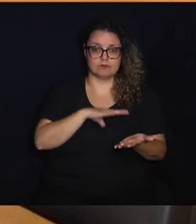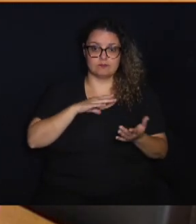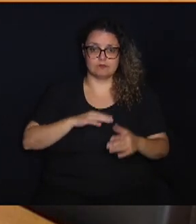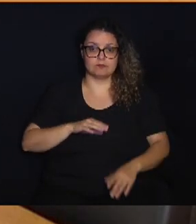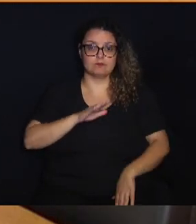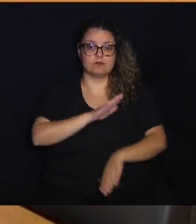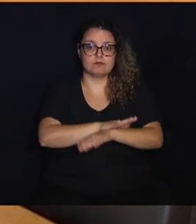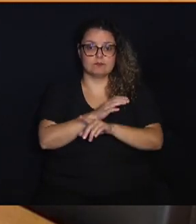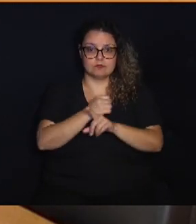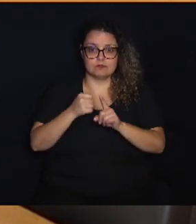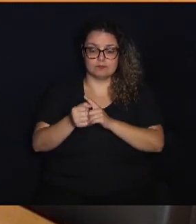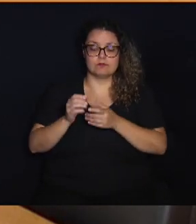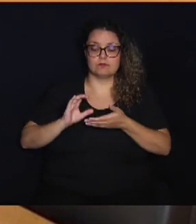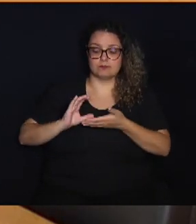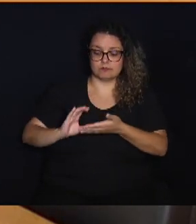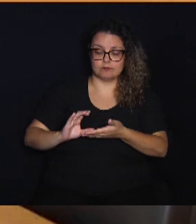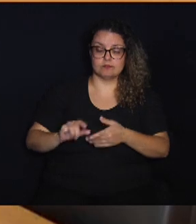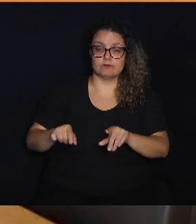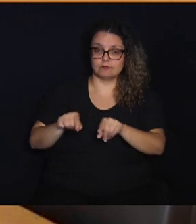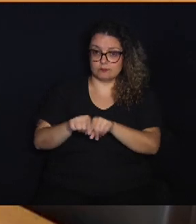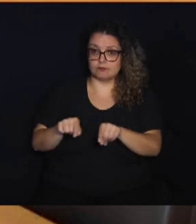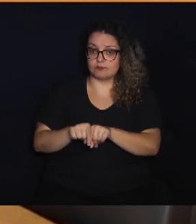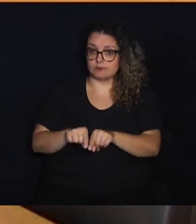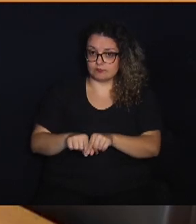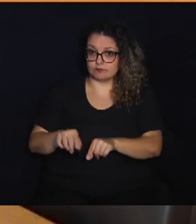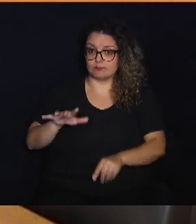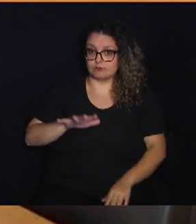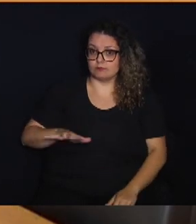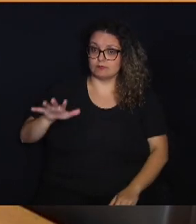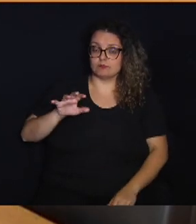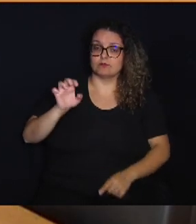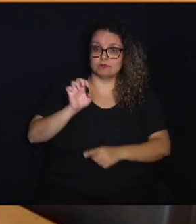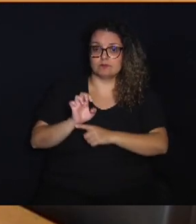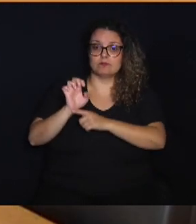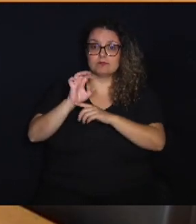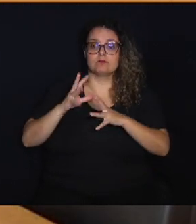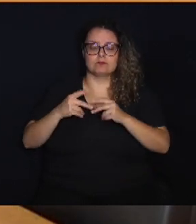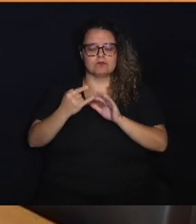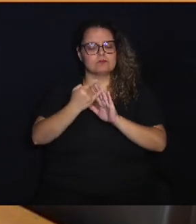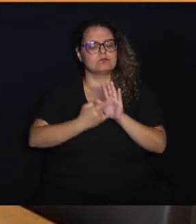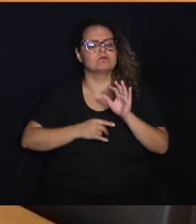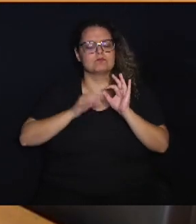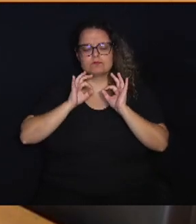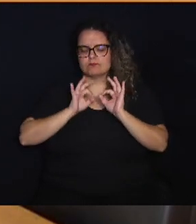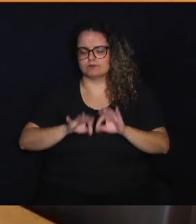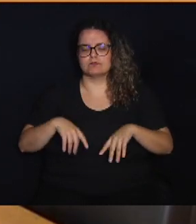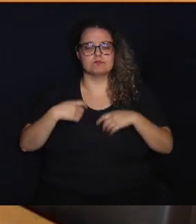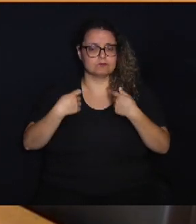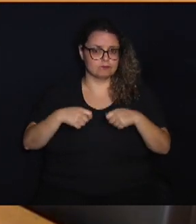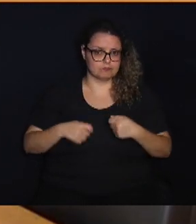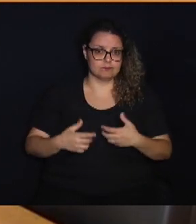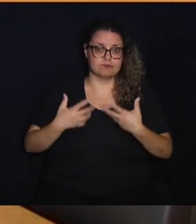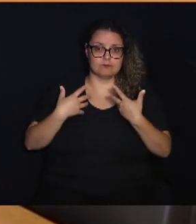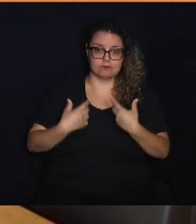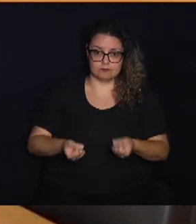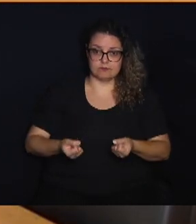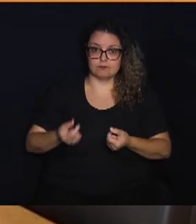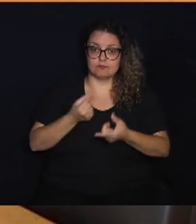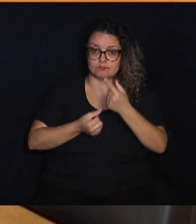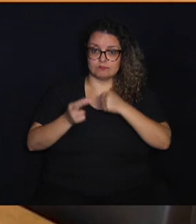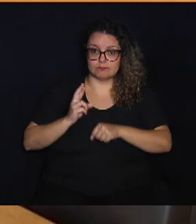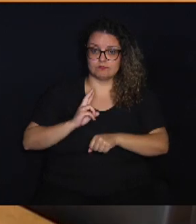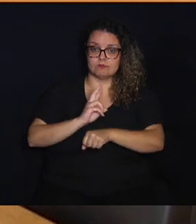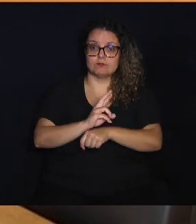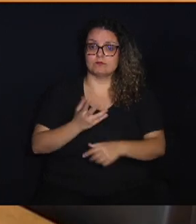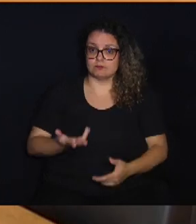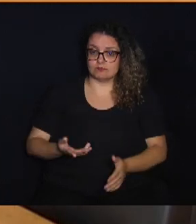Social, no Conselho e também a nível estadual. Então, tem toda a documentação necessária para receber o recurso, o